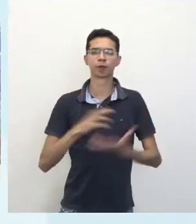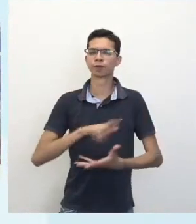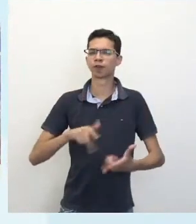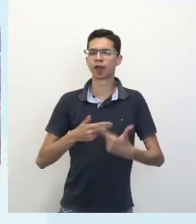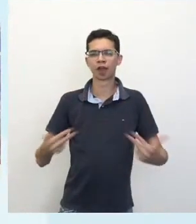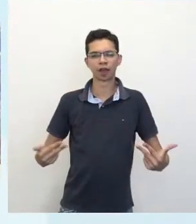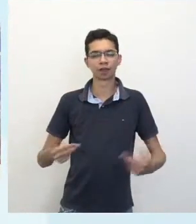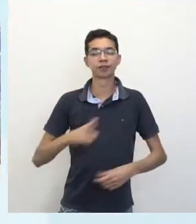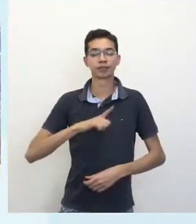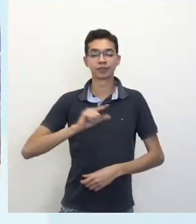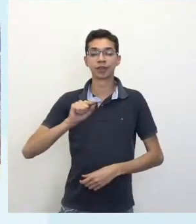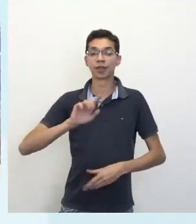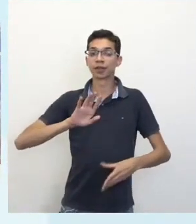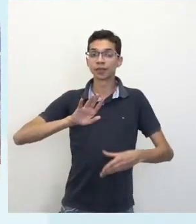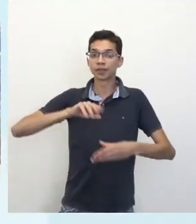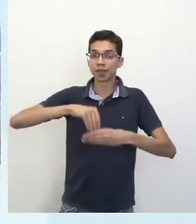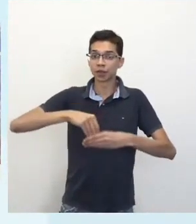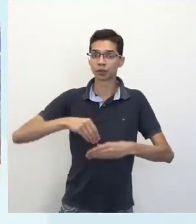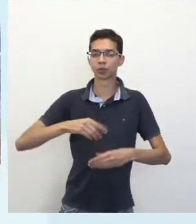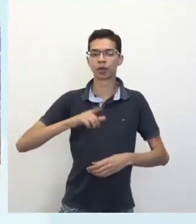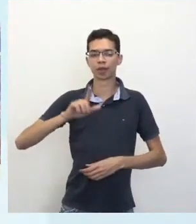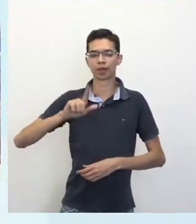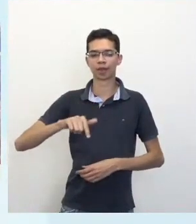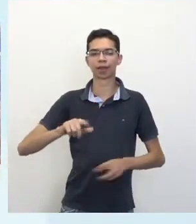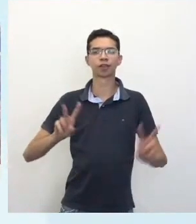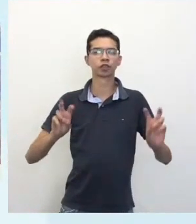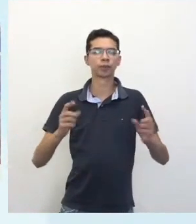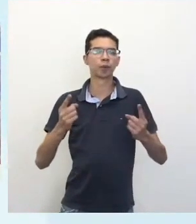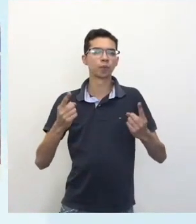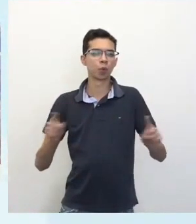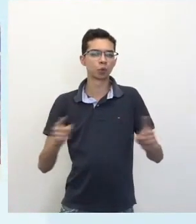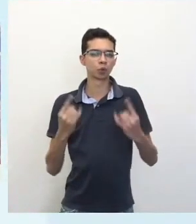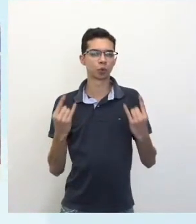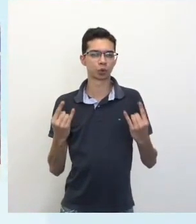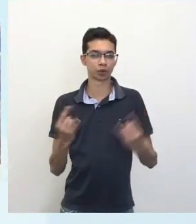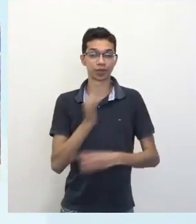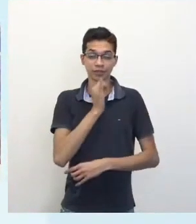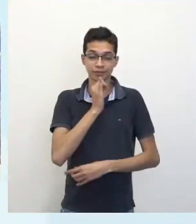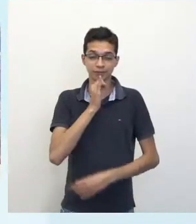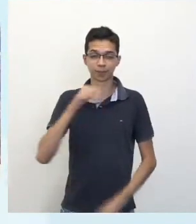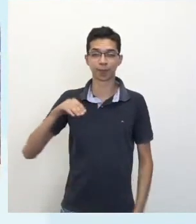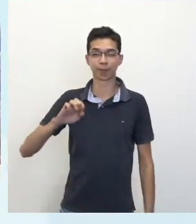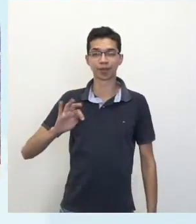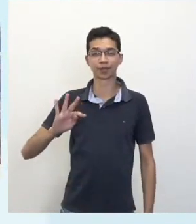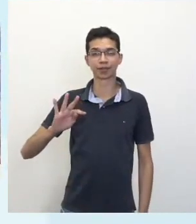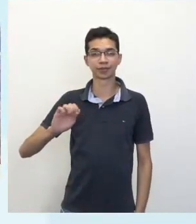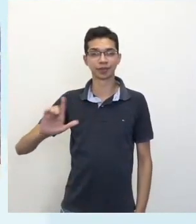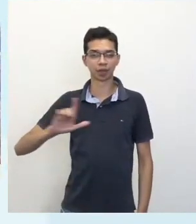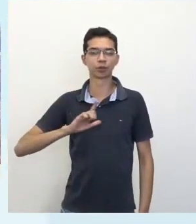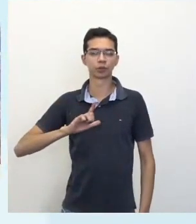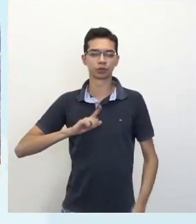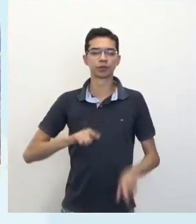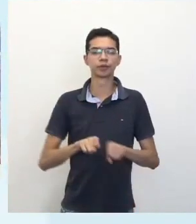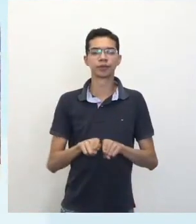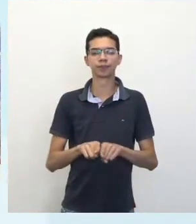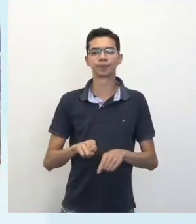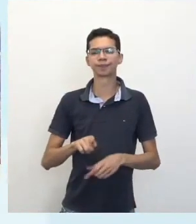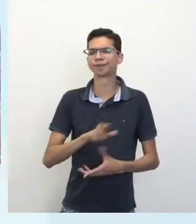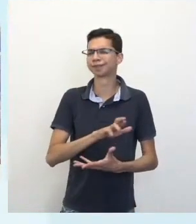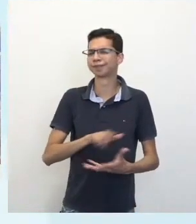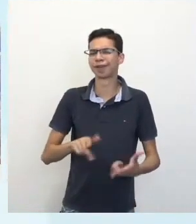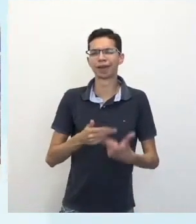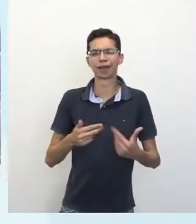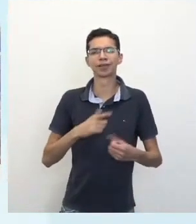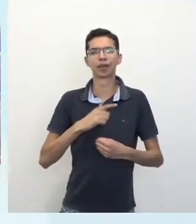metal dentro do metal, né? A música metal no rock, por exemplo, né? Você tem aí shot, baião, rastapé dentro do